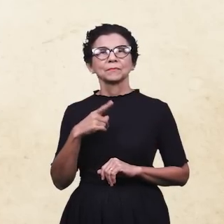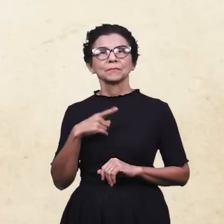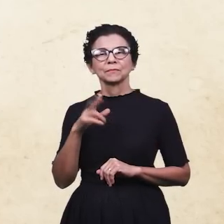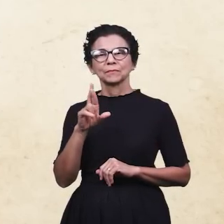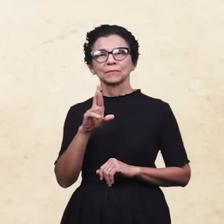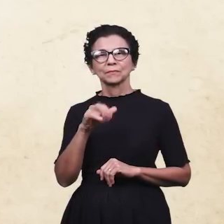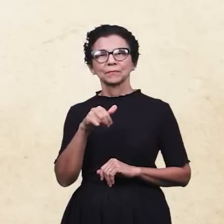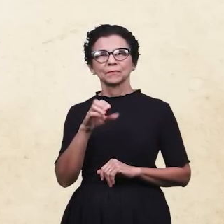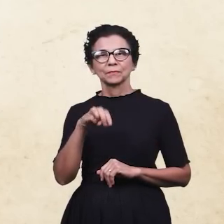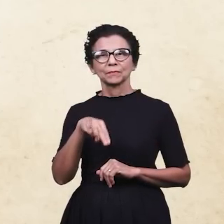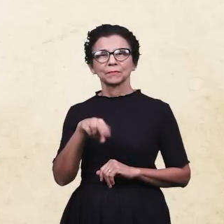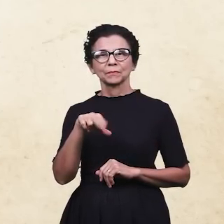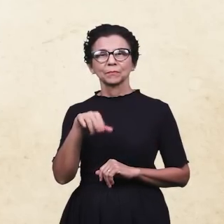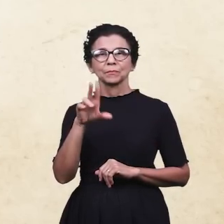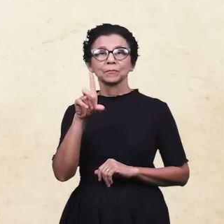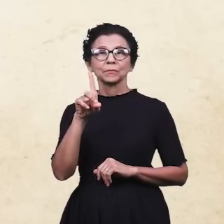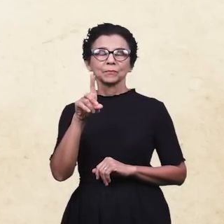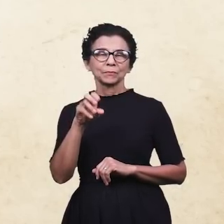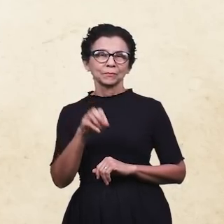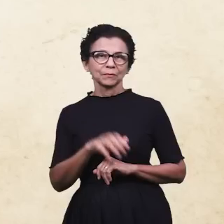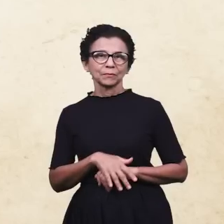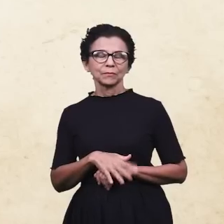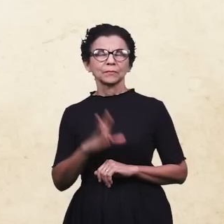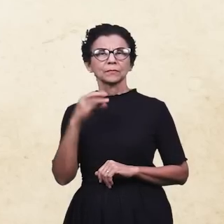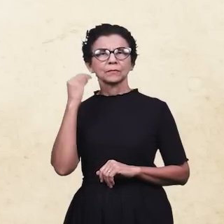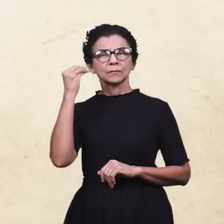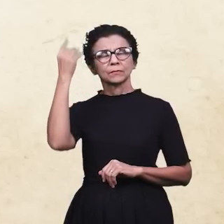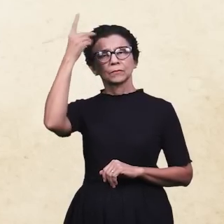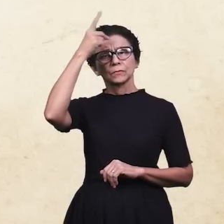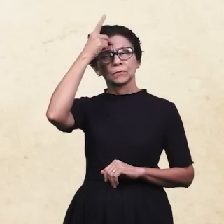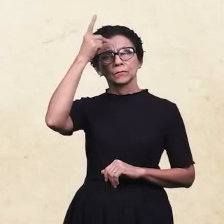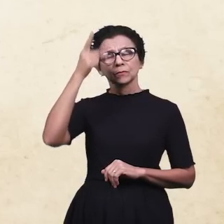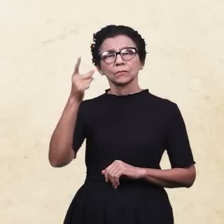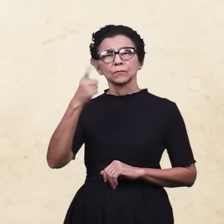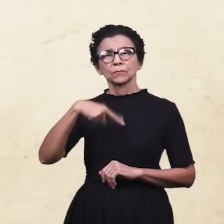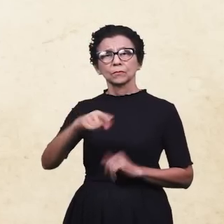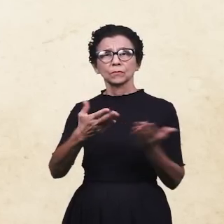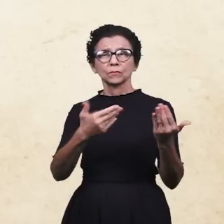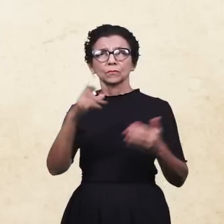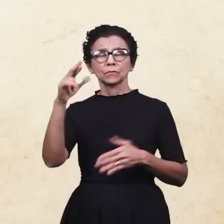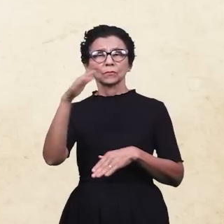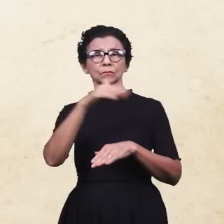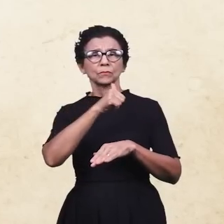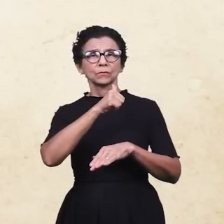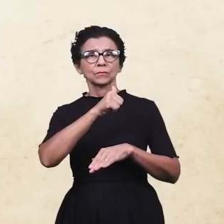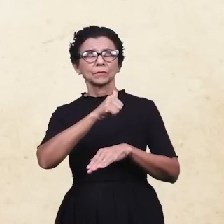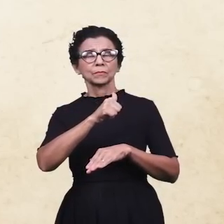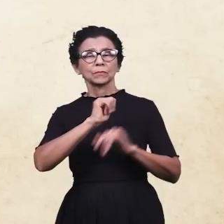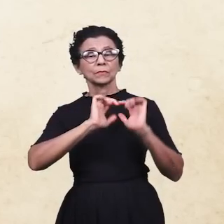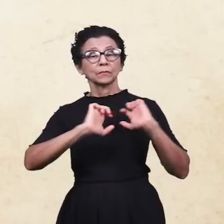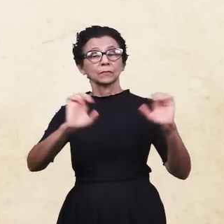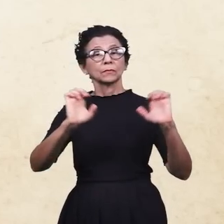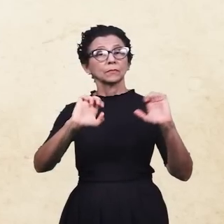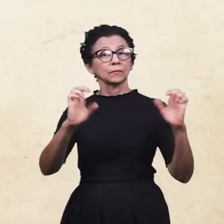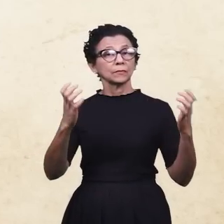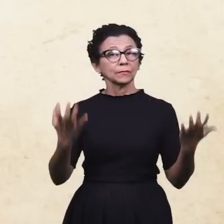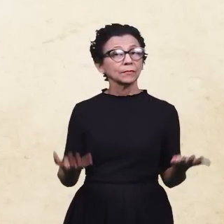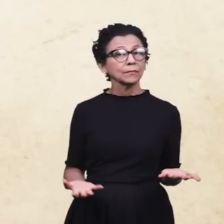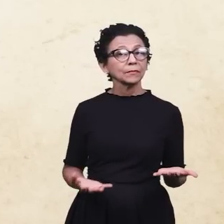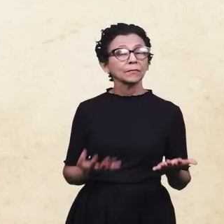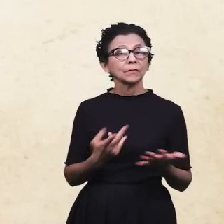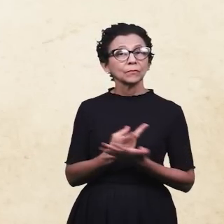nós temos uma experiência em relação aos dons espirituais. E como jovens nessa obra, nós fomos chamados para evangelizar. E em uma